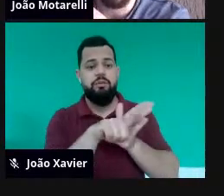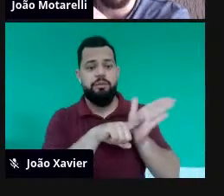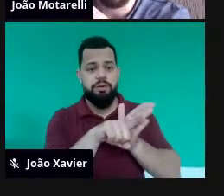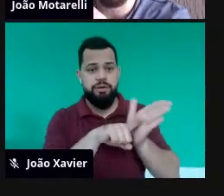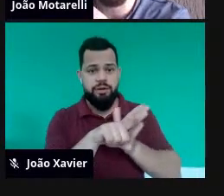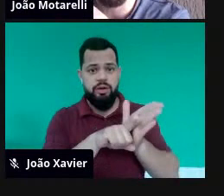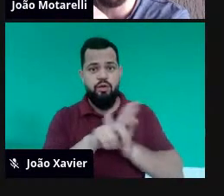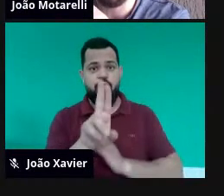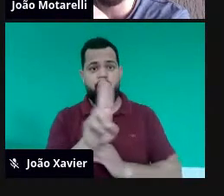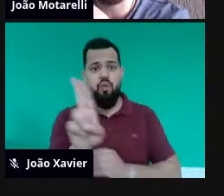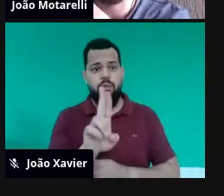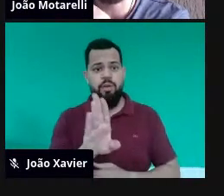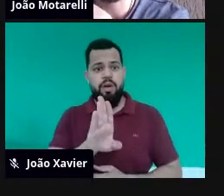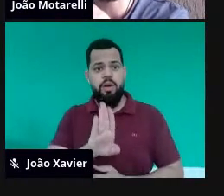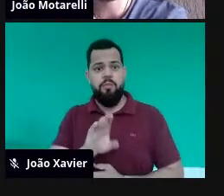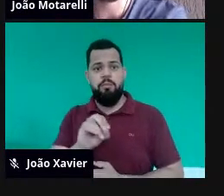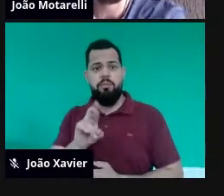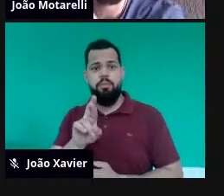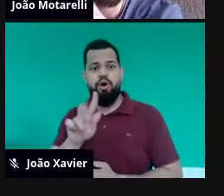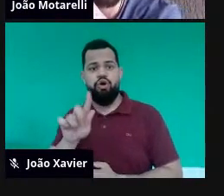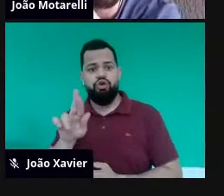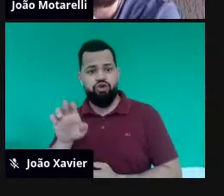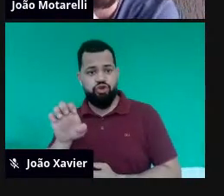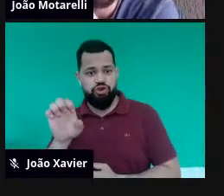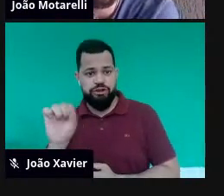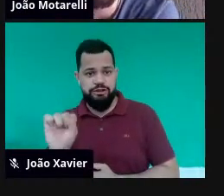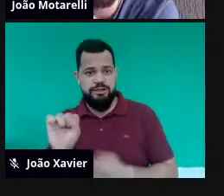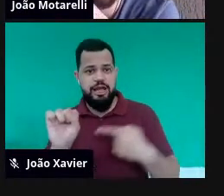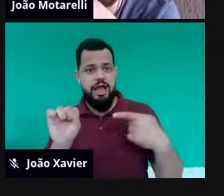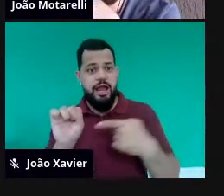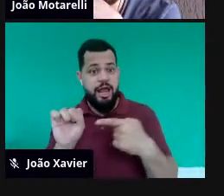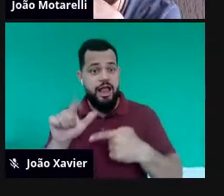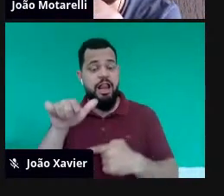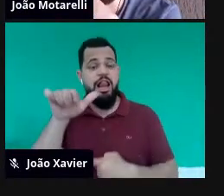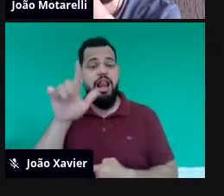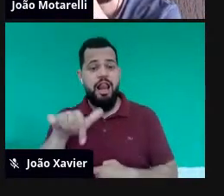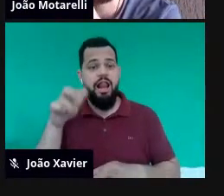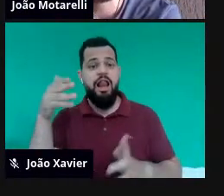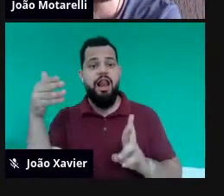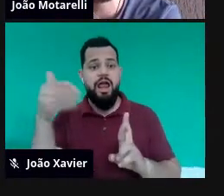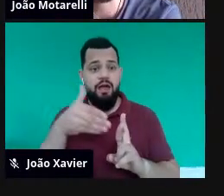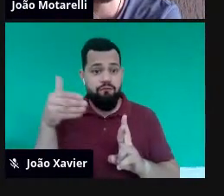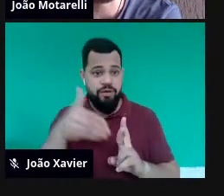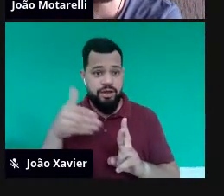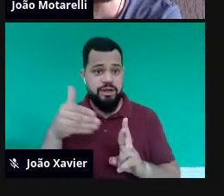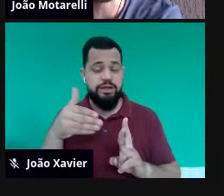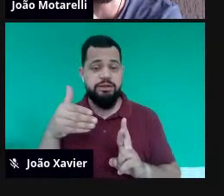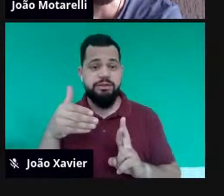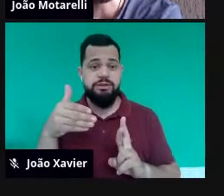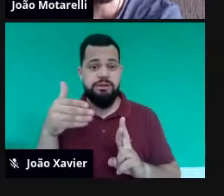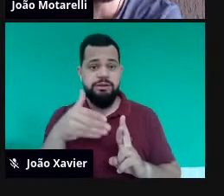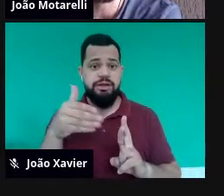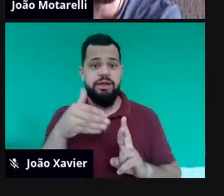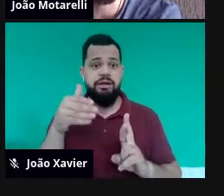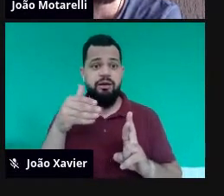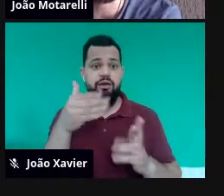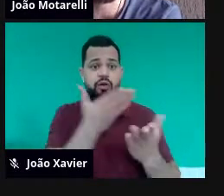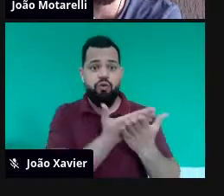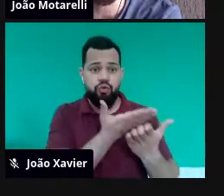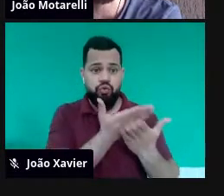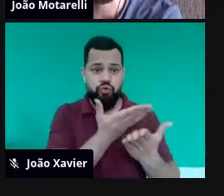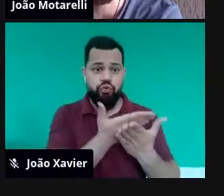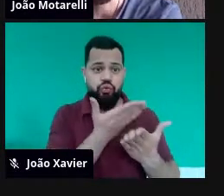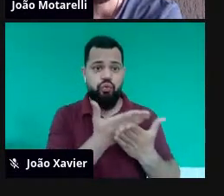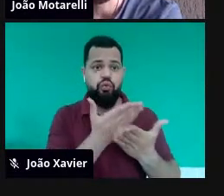Borgen aqui, que eu até deixo o nome dele para vocês, porque ele é uma das referências, né, dentro do estudo do transtorno alimentar